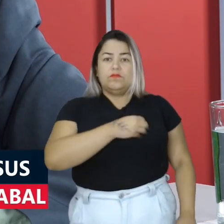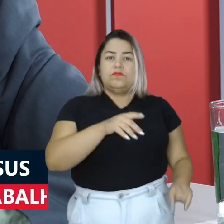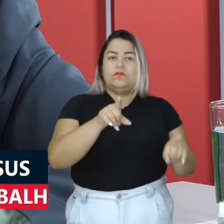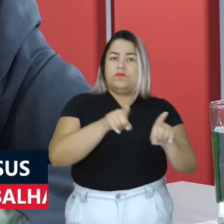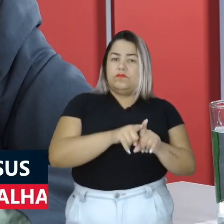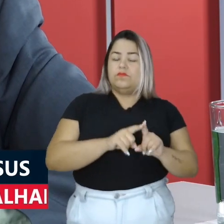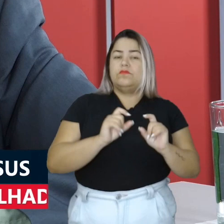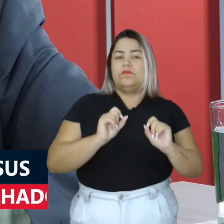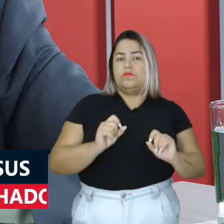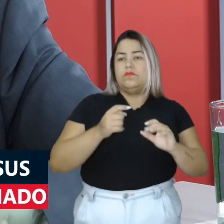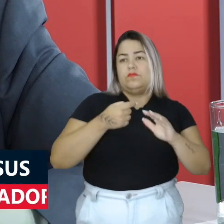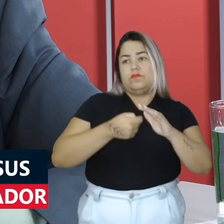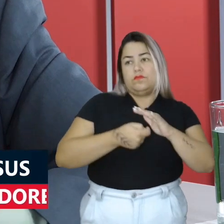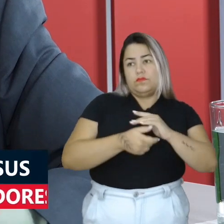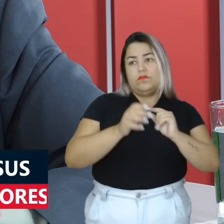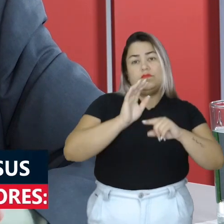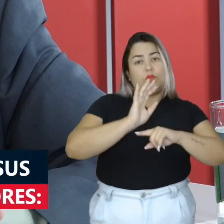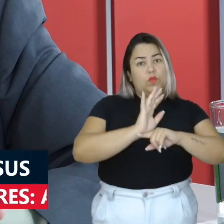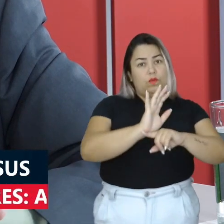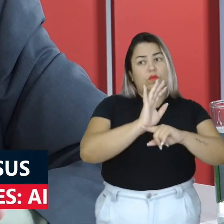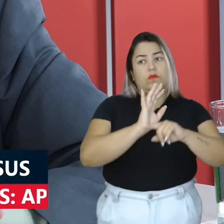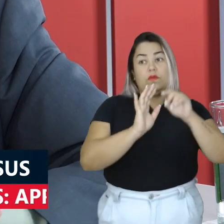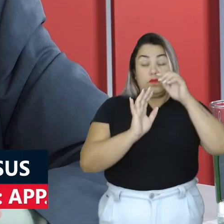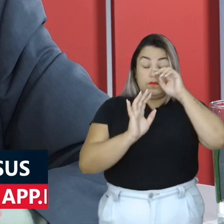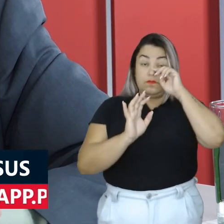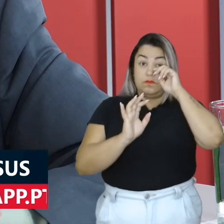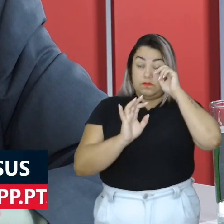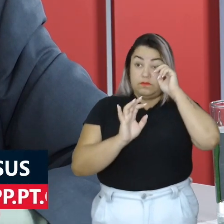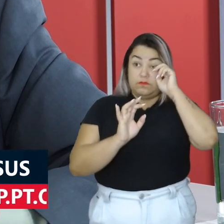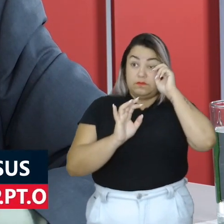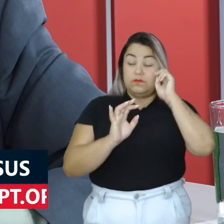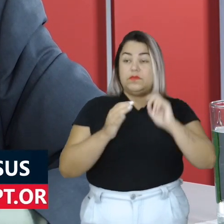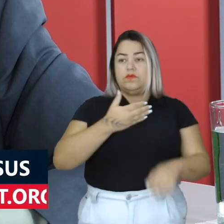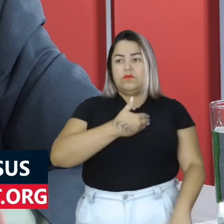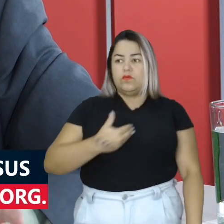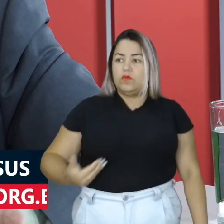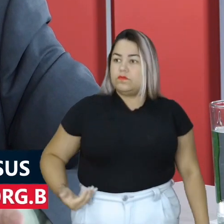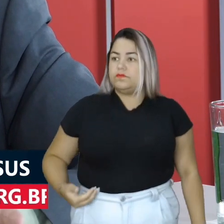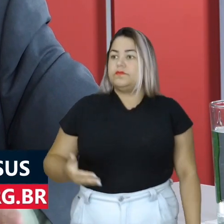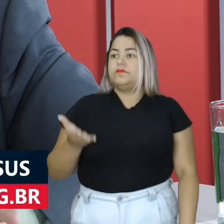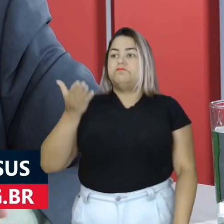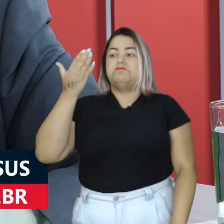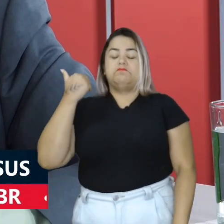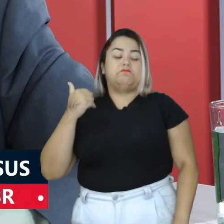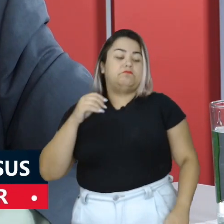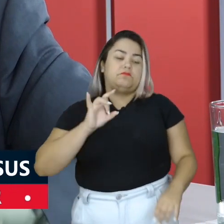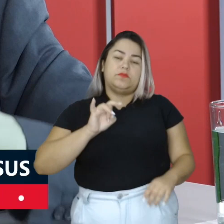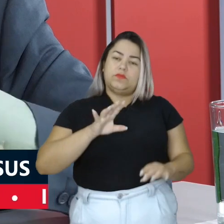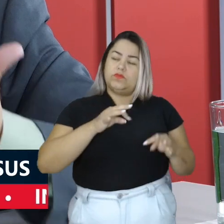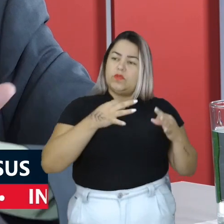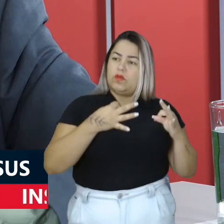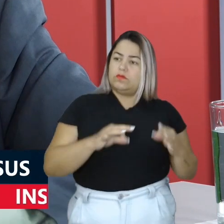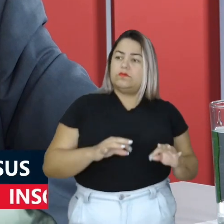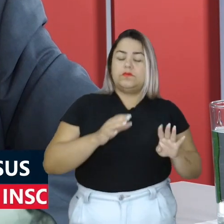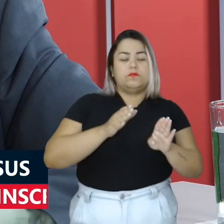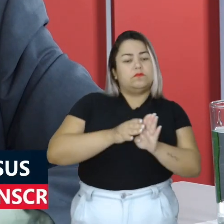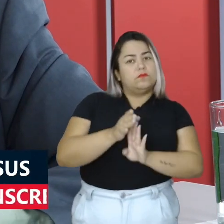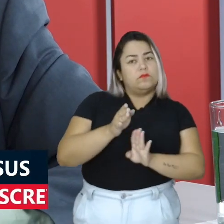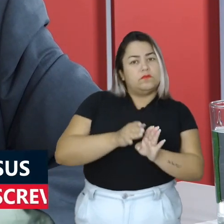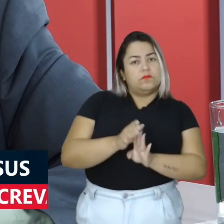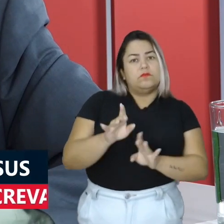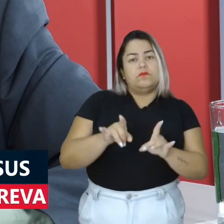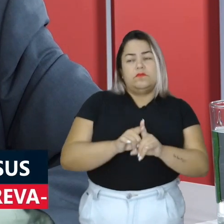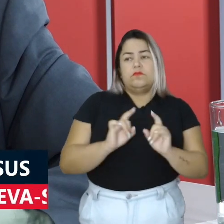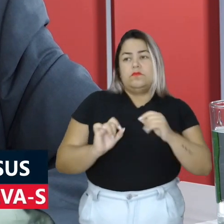do financiamento. O Ministério estava desmoralizado no governo passado, não só tecnicamente, com as orientações